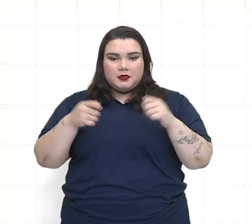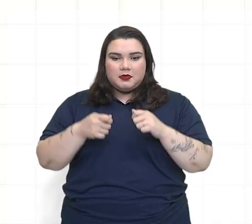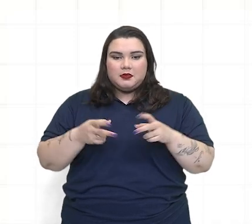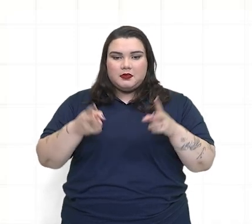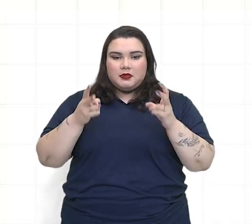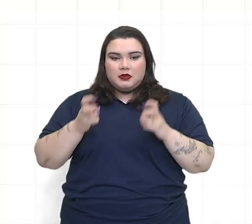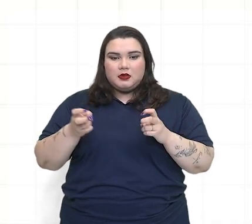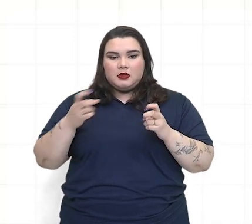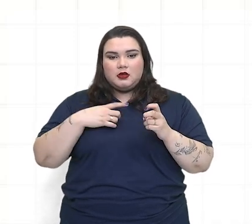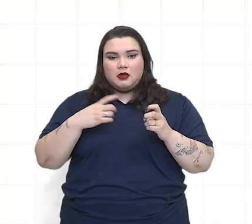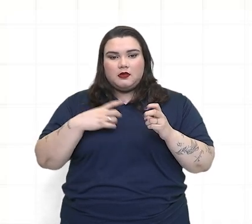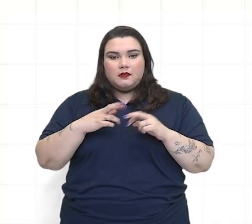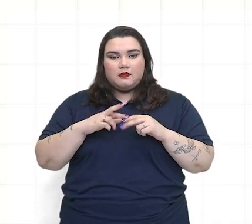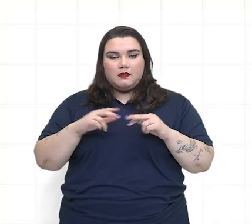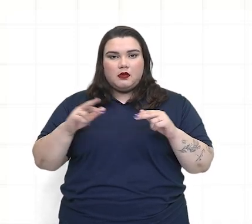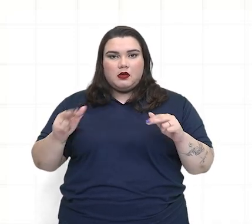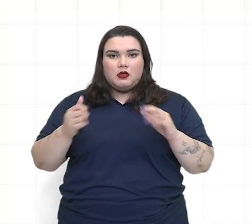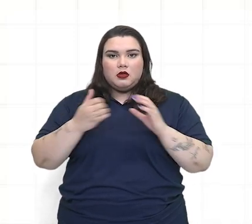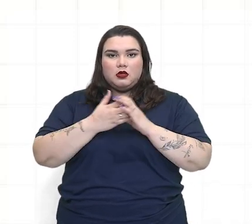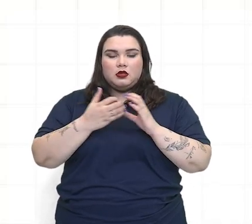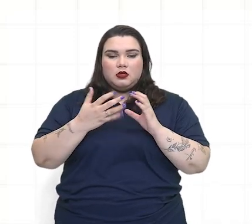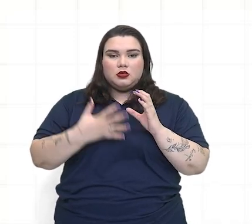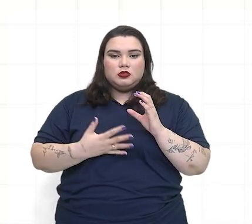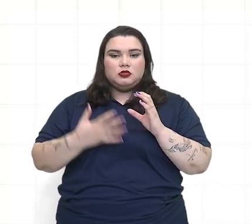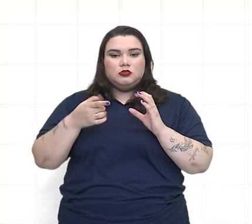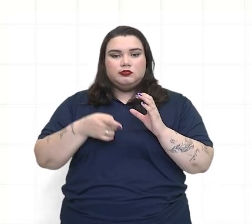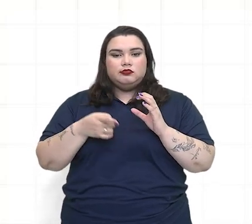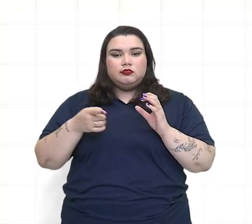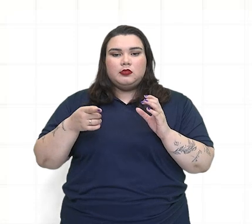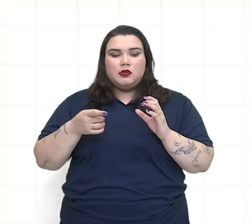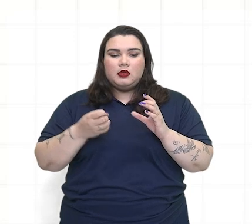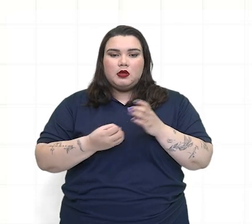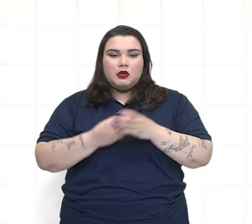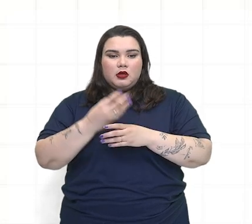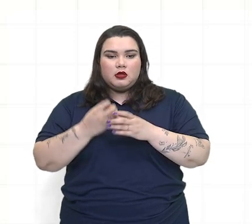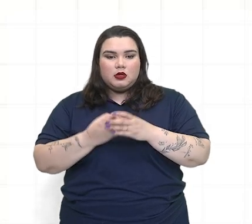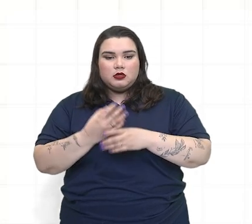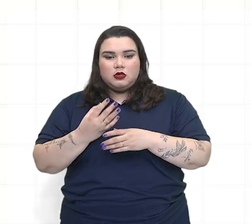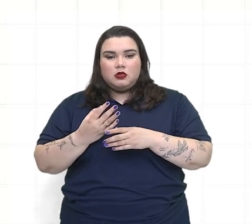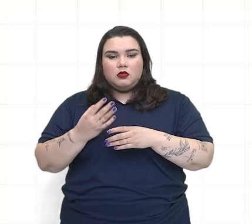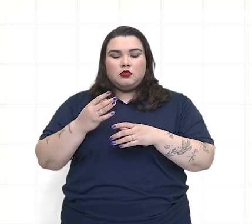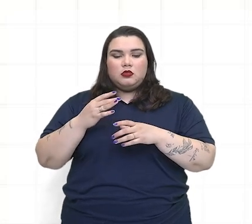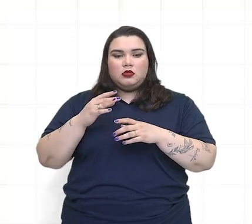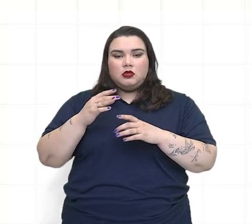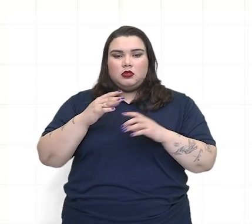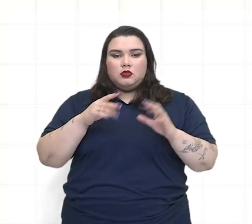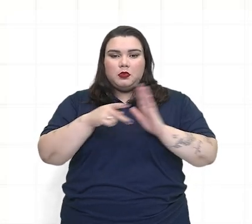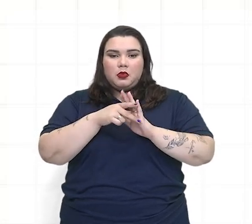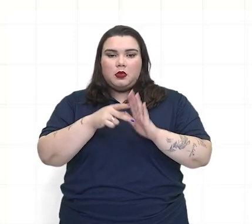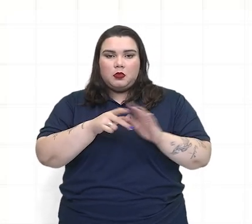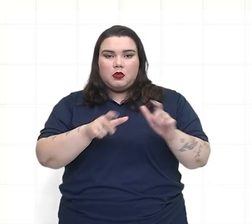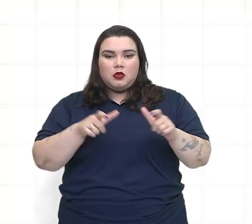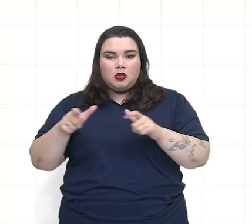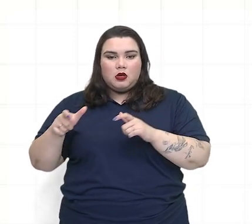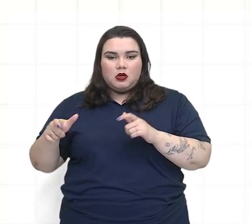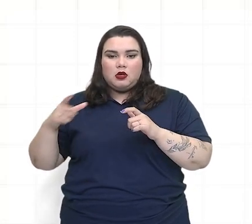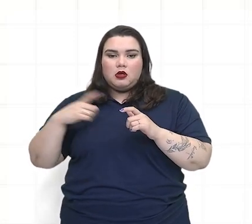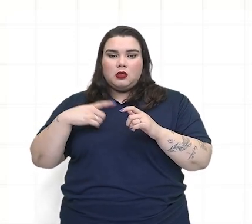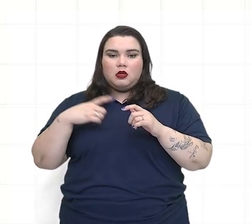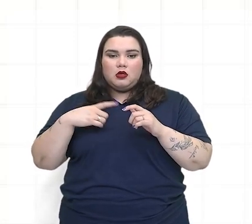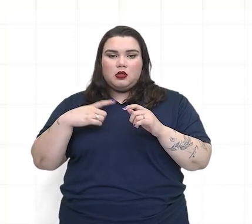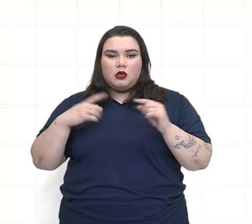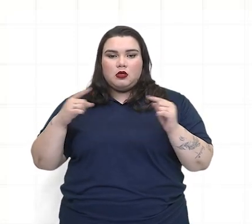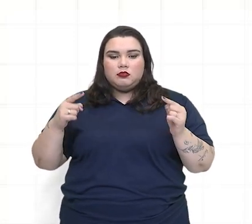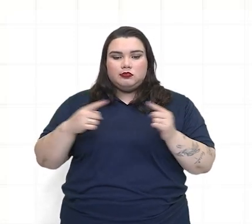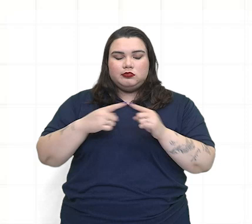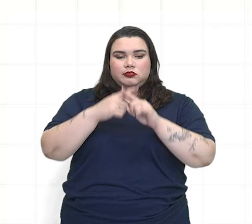que existem momentos ao longo desse estudo que as produções de determinadas regiões, elas, né, se